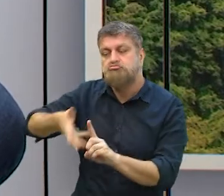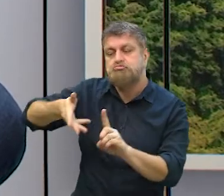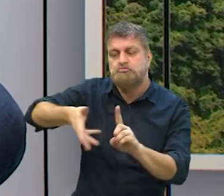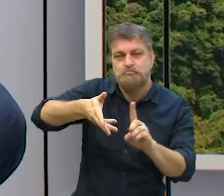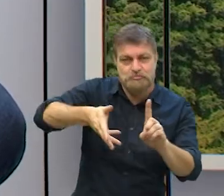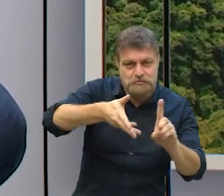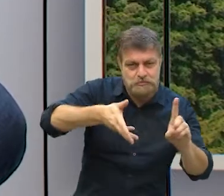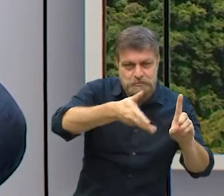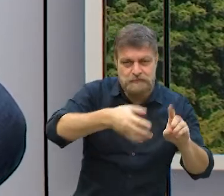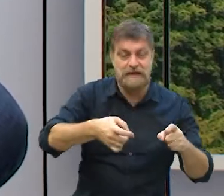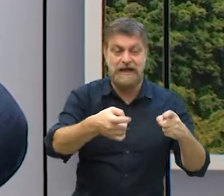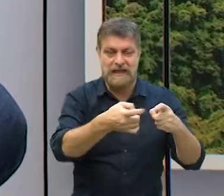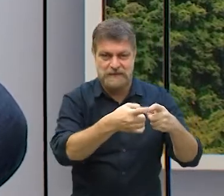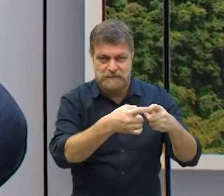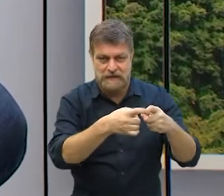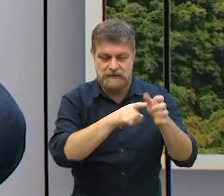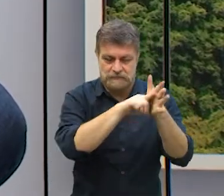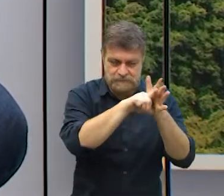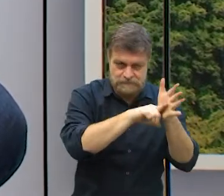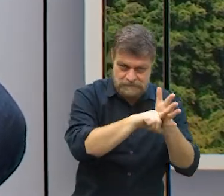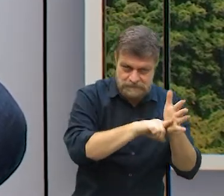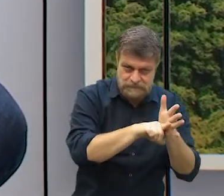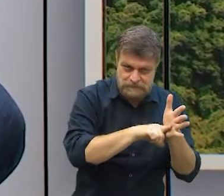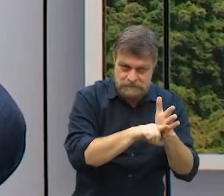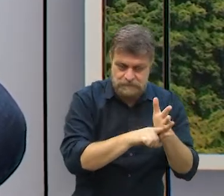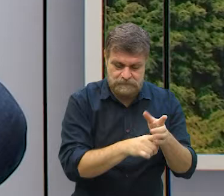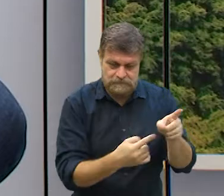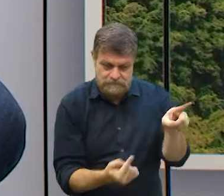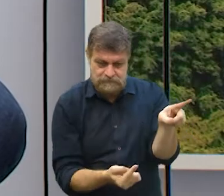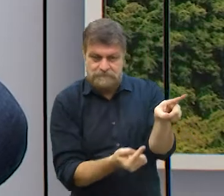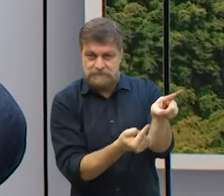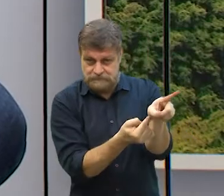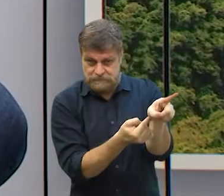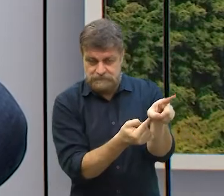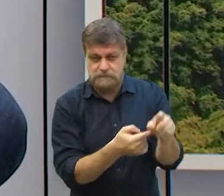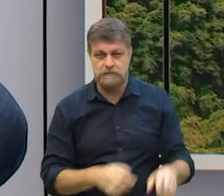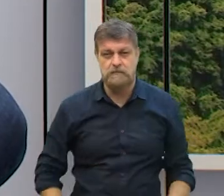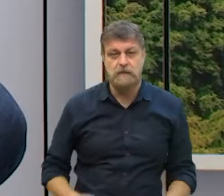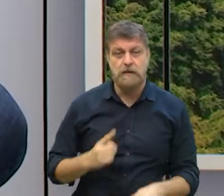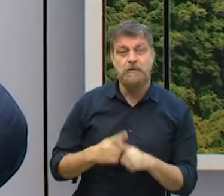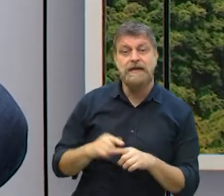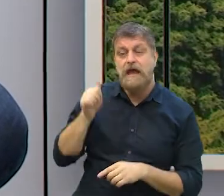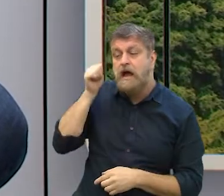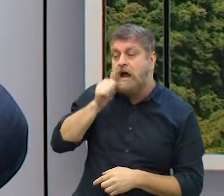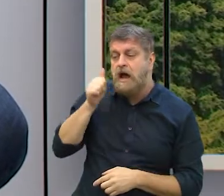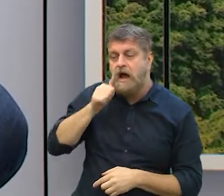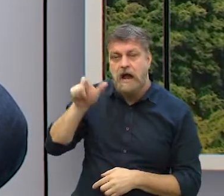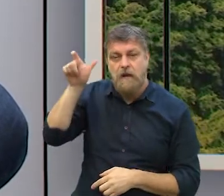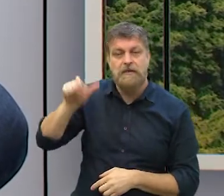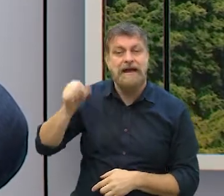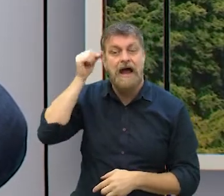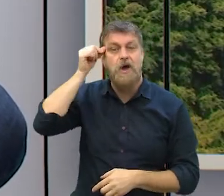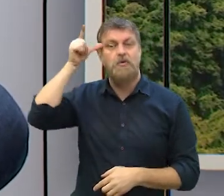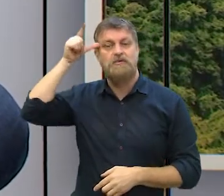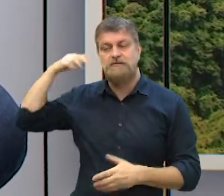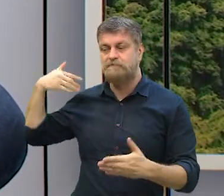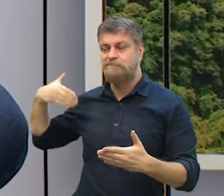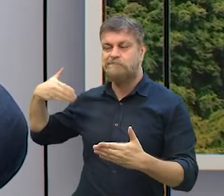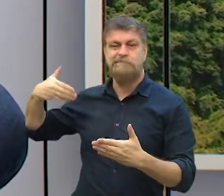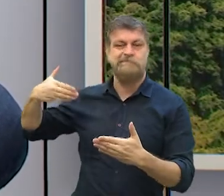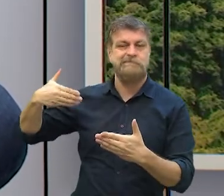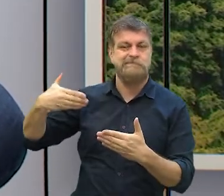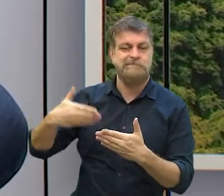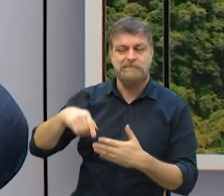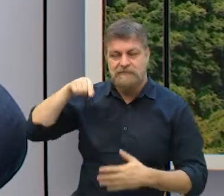marido ao urologista para que eles façam lá o seu exame de próstata, porque as mulheres,